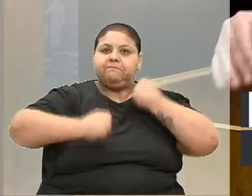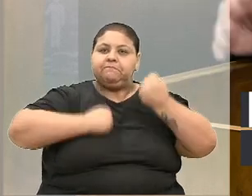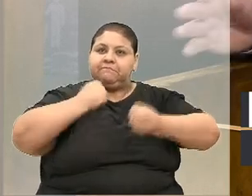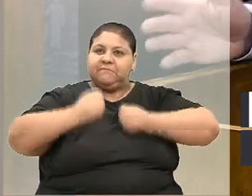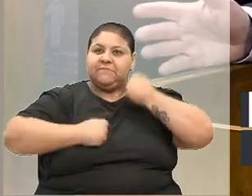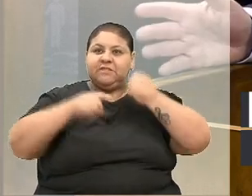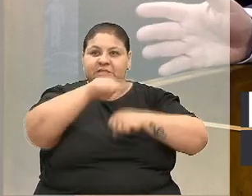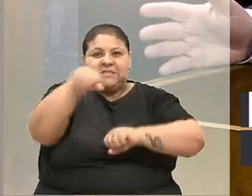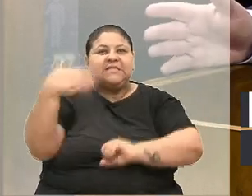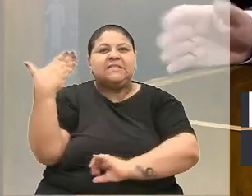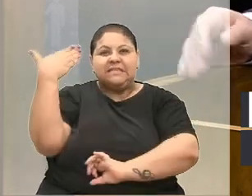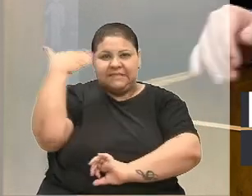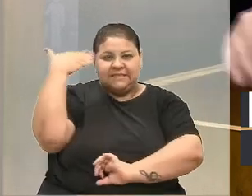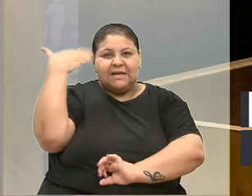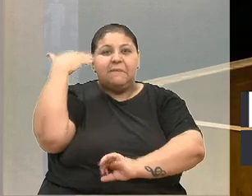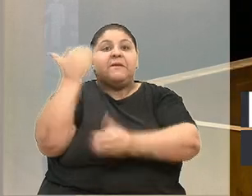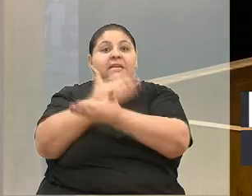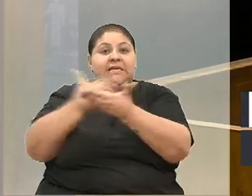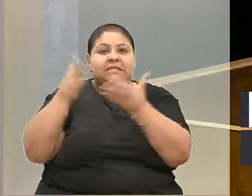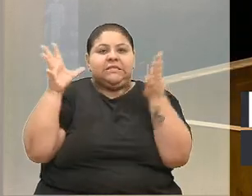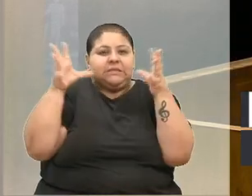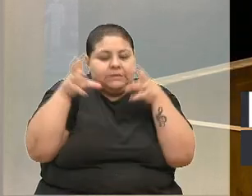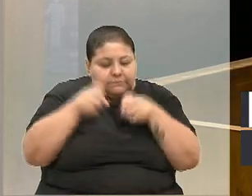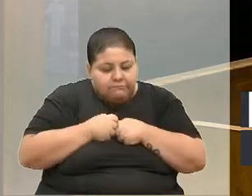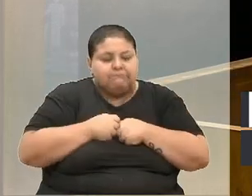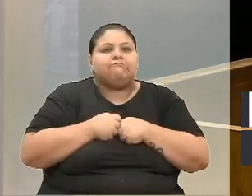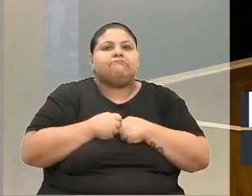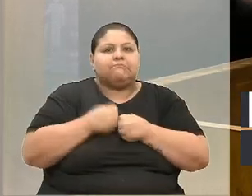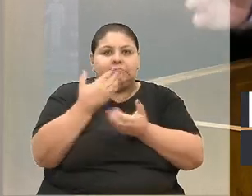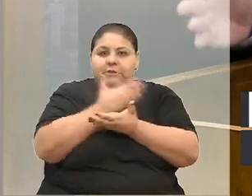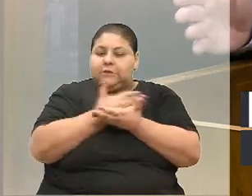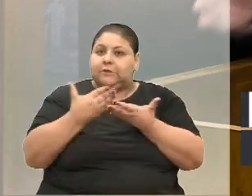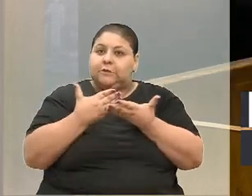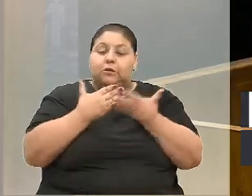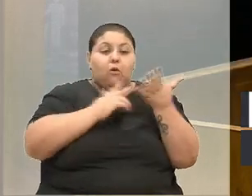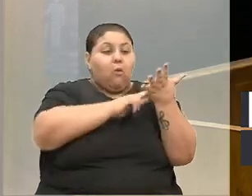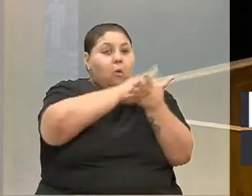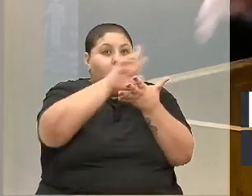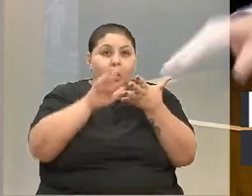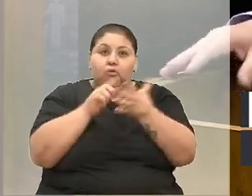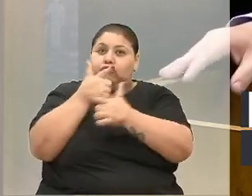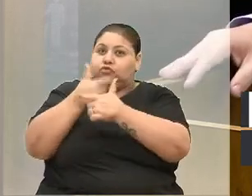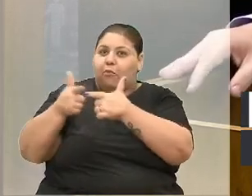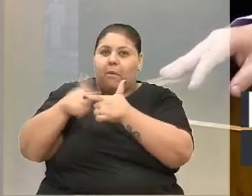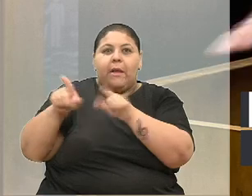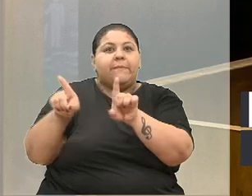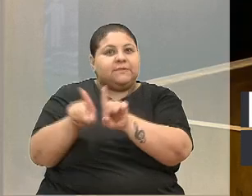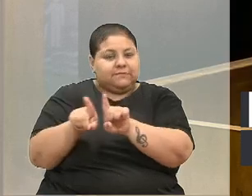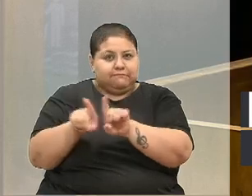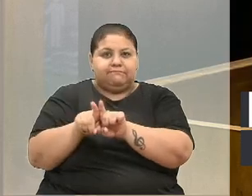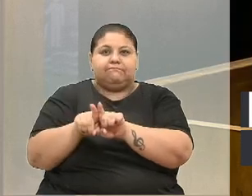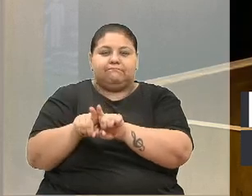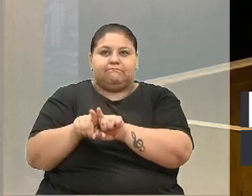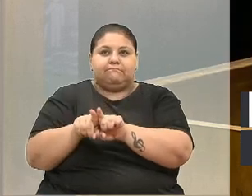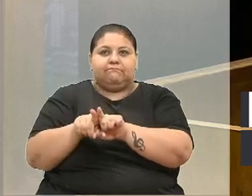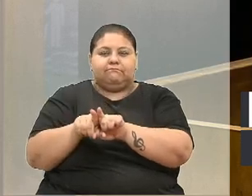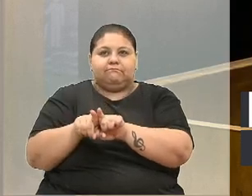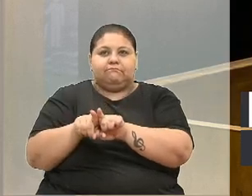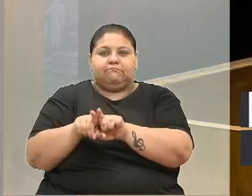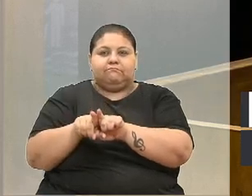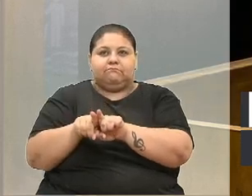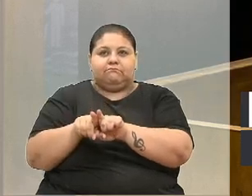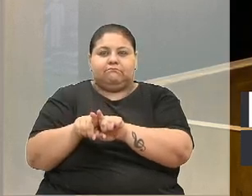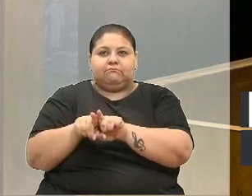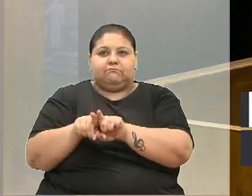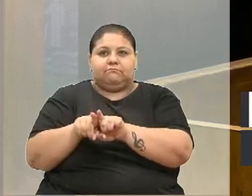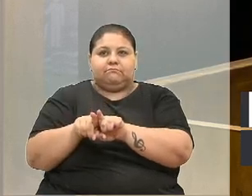porta aberta para a depressão, e a depressão vem inúmeros outros problemas, inclusive com